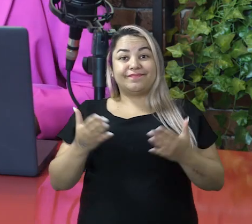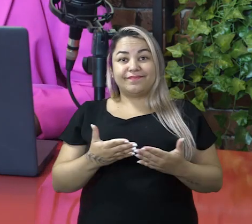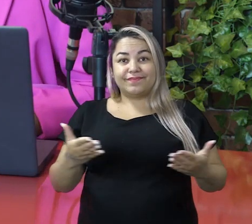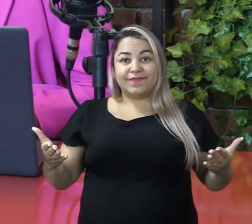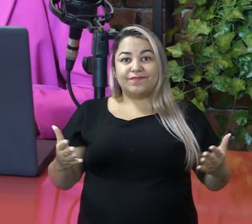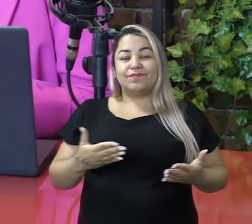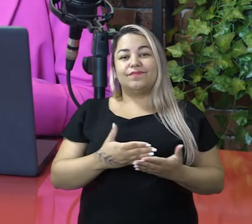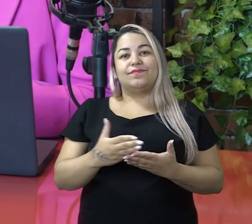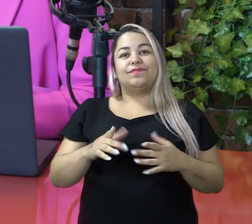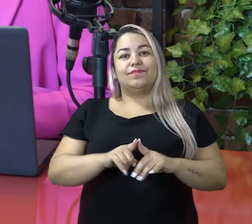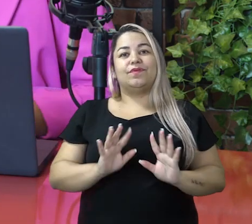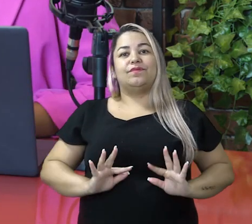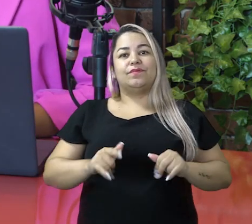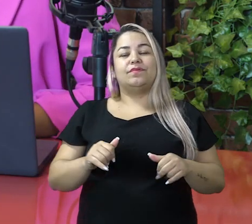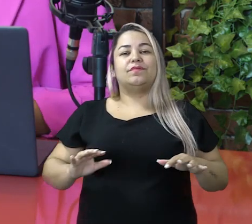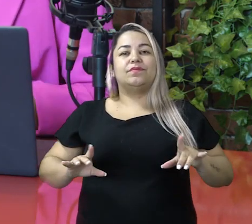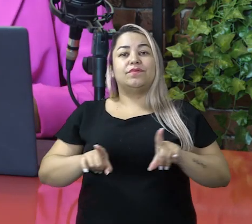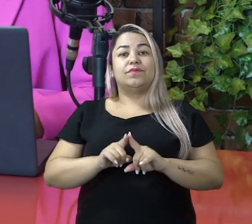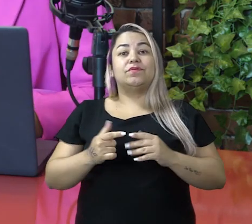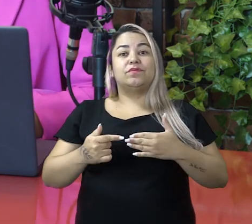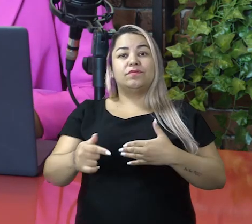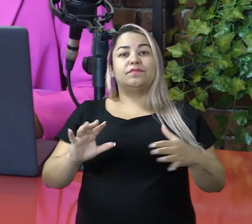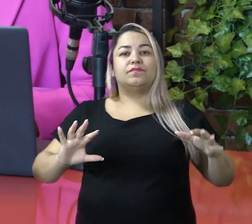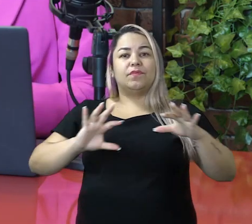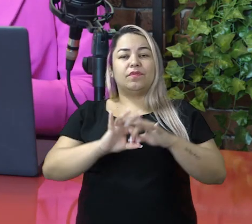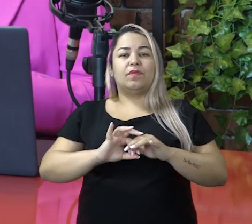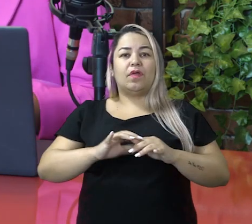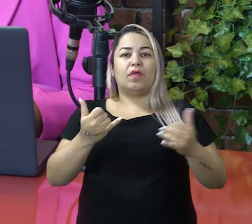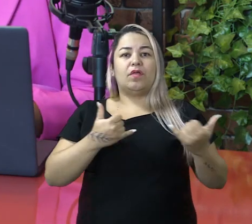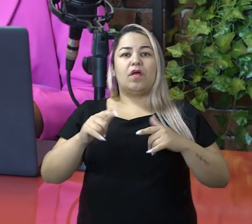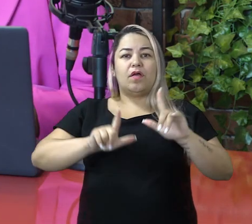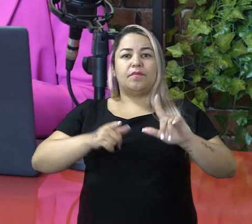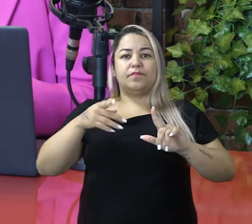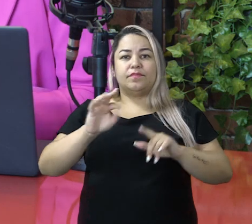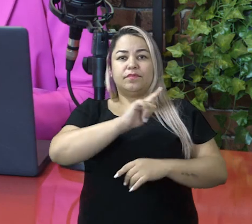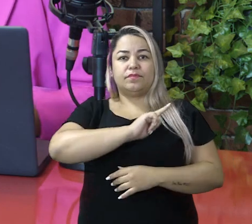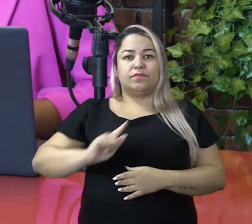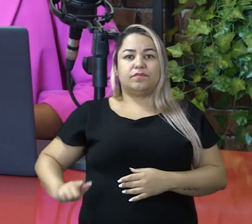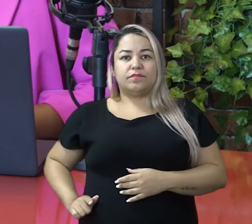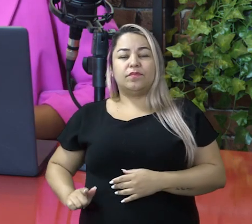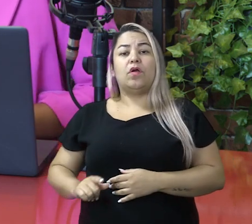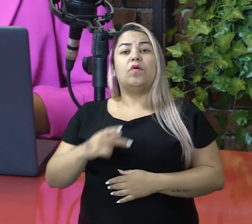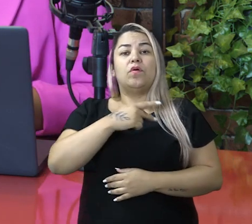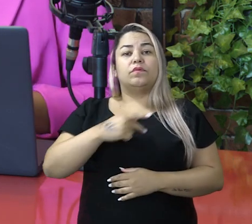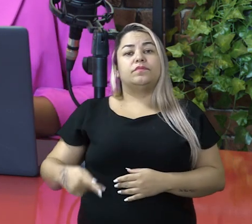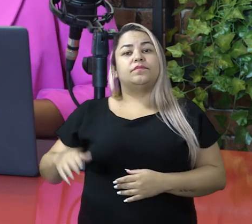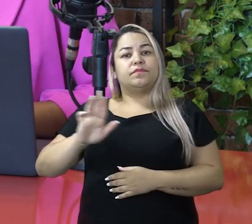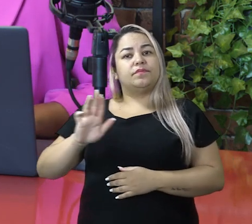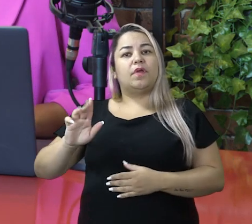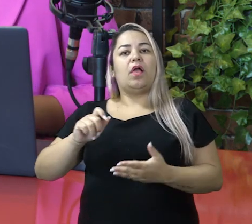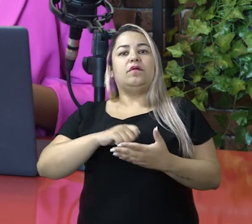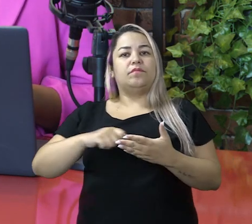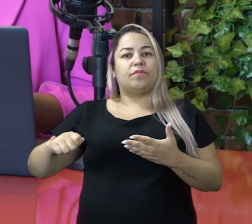Olá para você que começa o seu fim de semana ligado aqui com a gente nas notícias do PT e do governo Lula. O